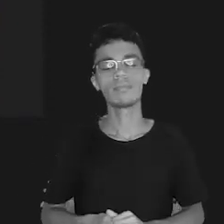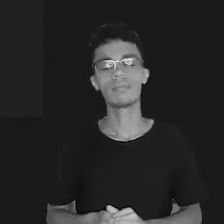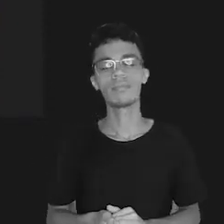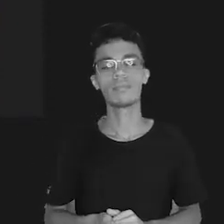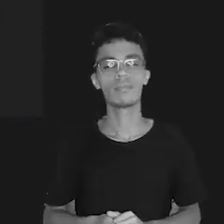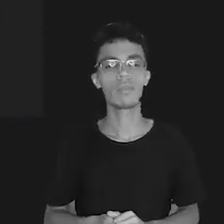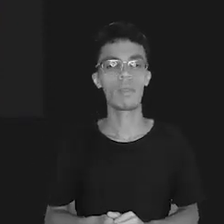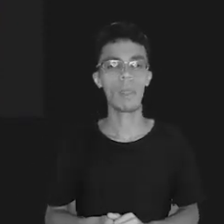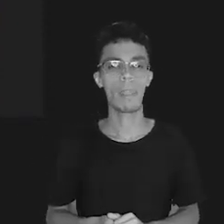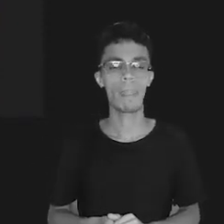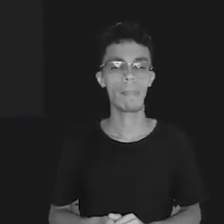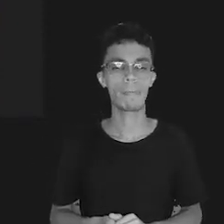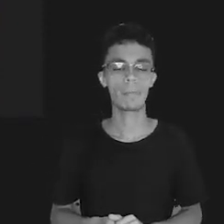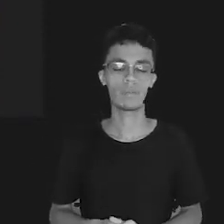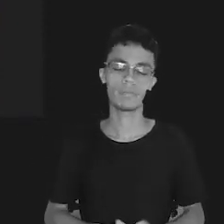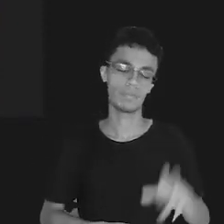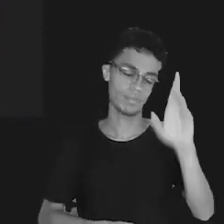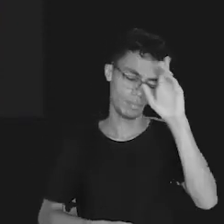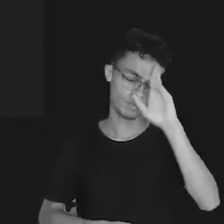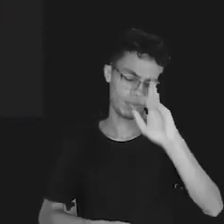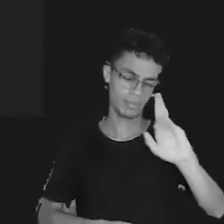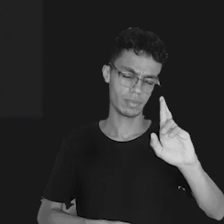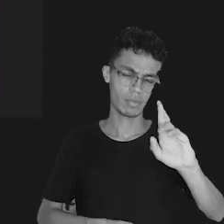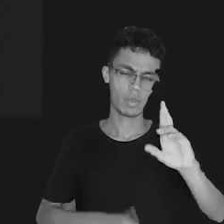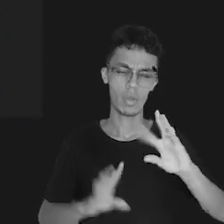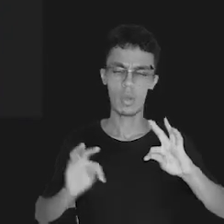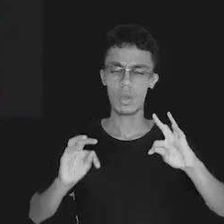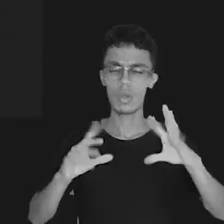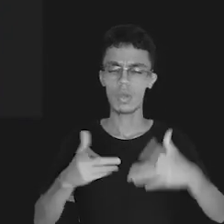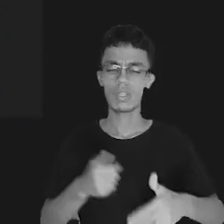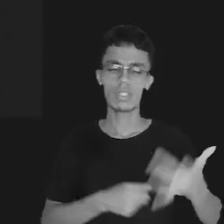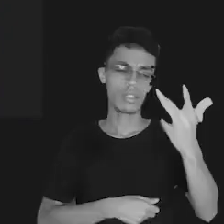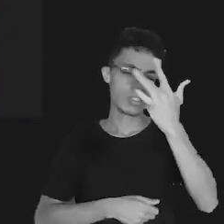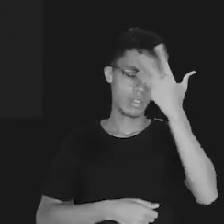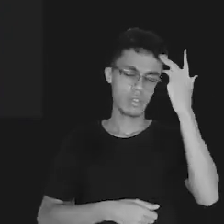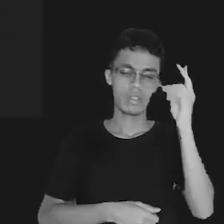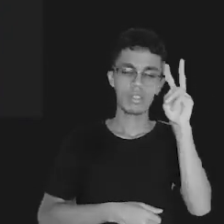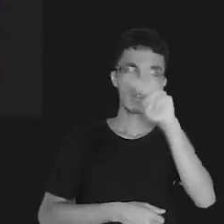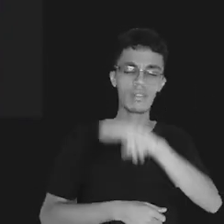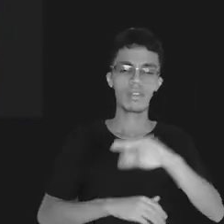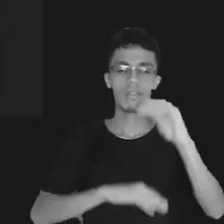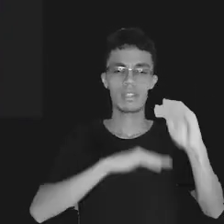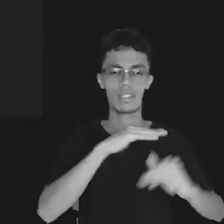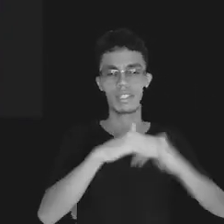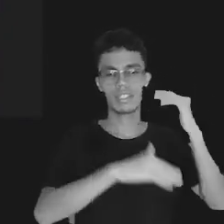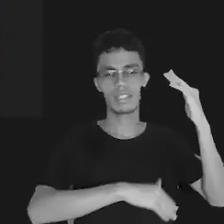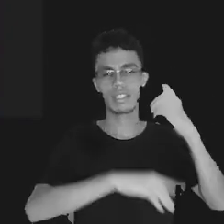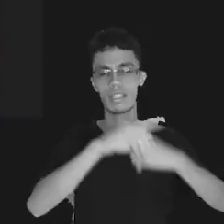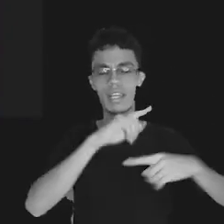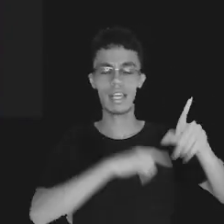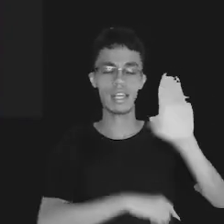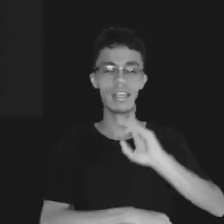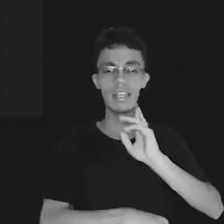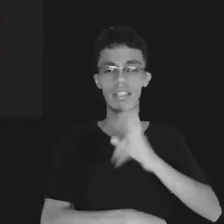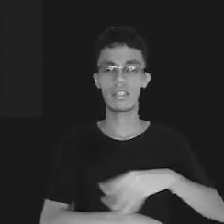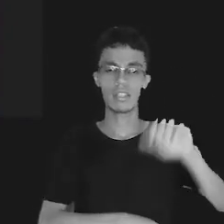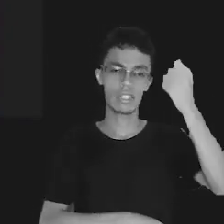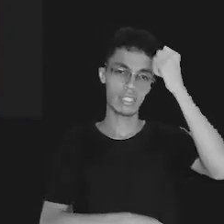Senhor, todo aquele que o vê há de crescer. Em razão e em